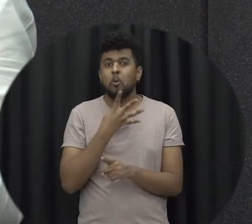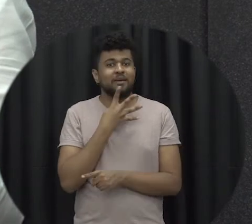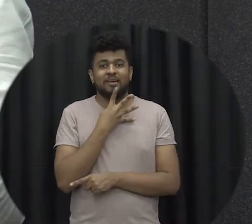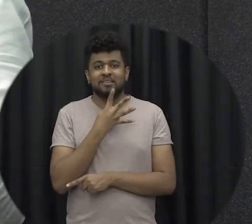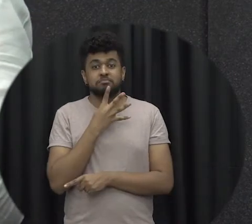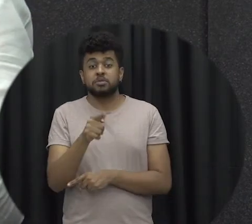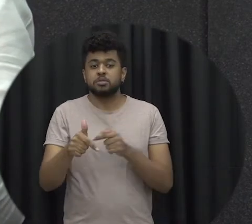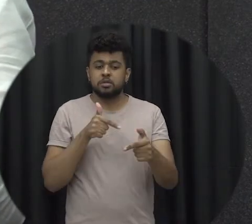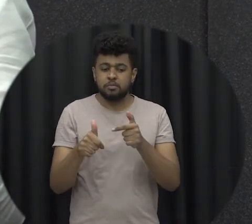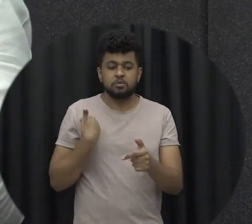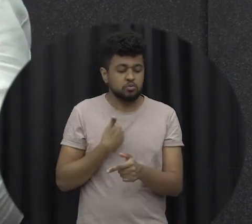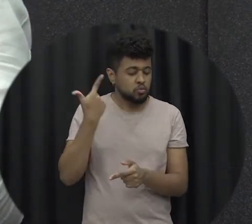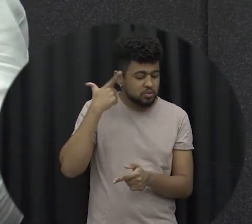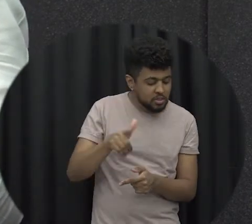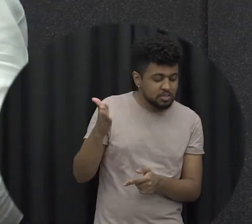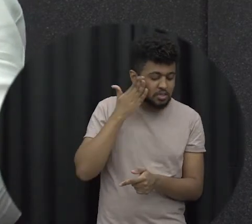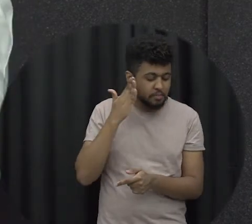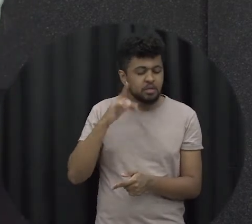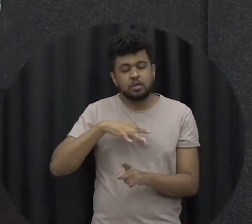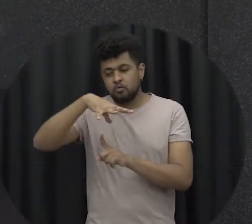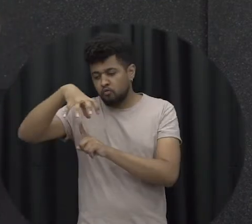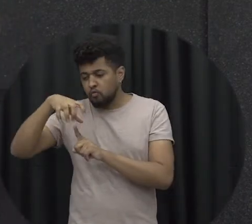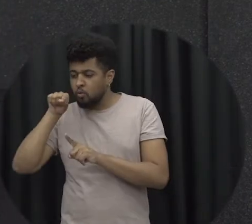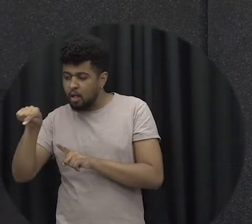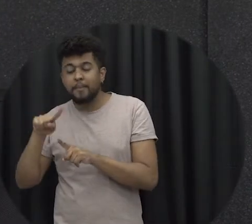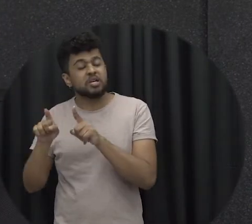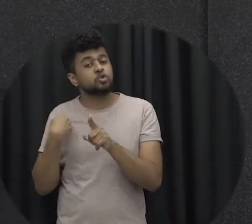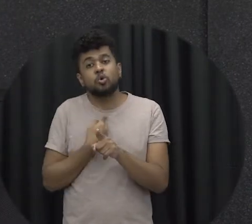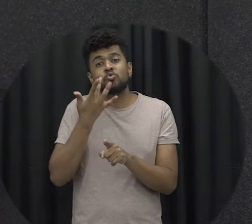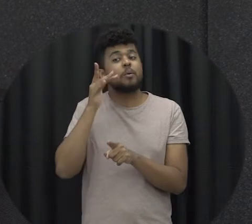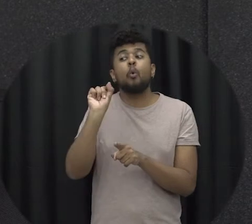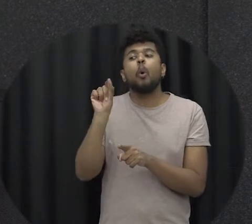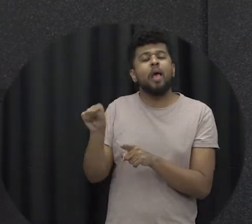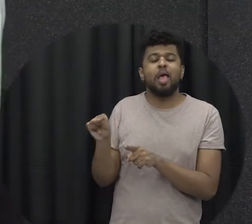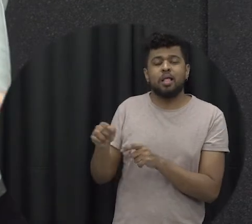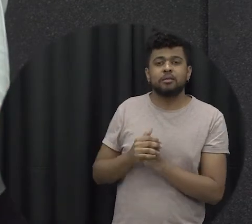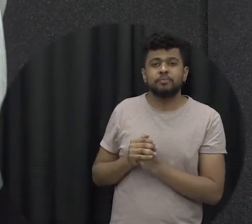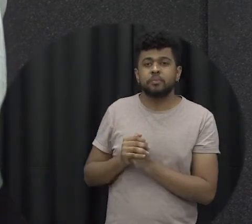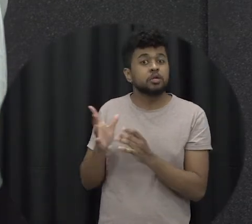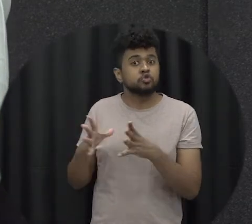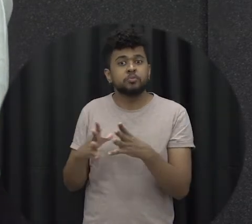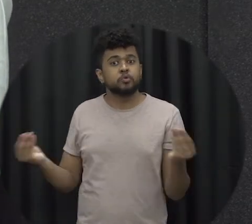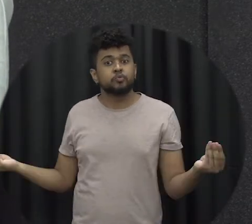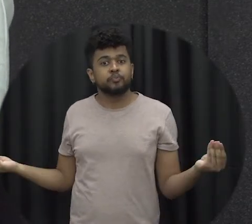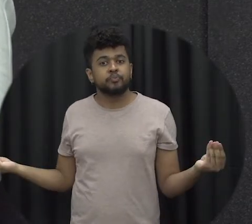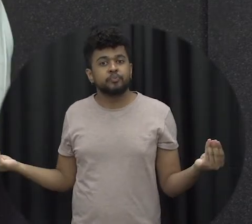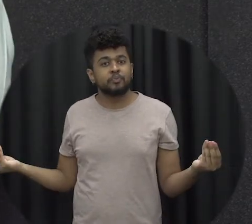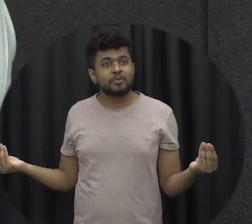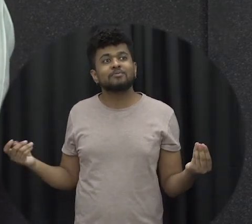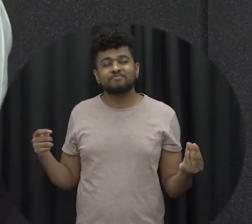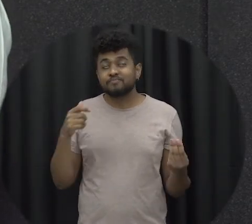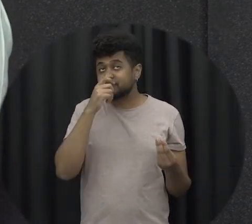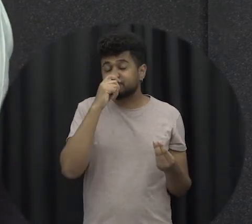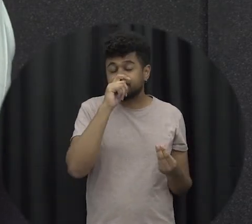assim, a gente consegue saber que existe um fungo lá, mas ninguém sabe quem é ele. Então, e ele sumiu. Então, assim, a